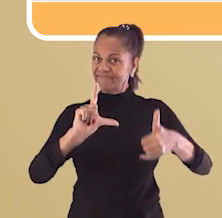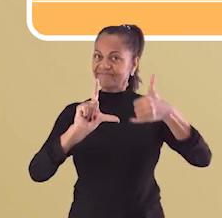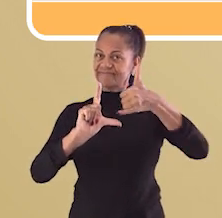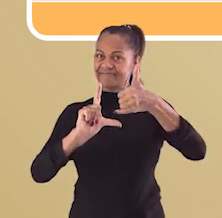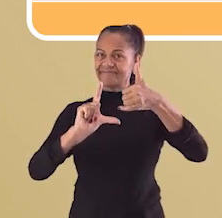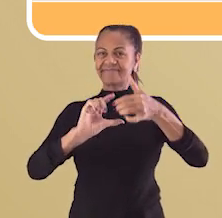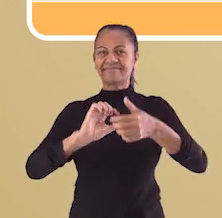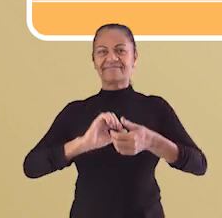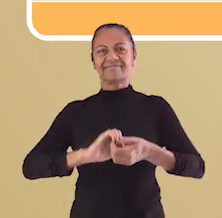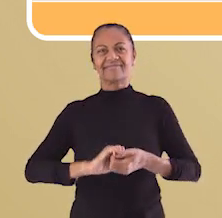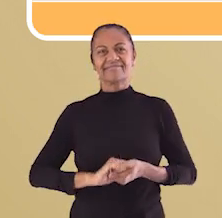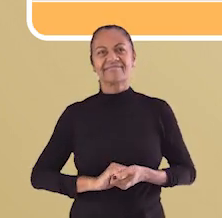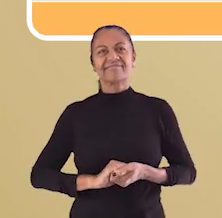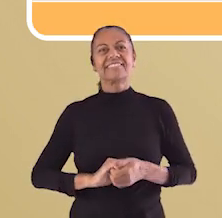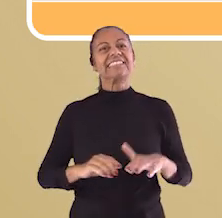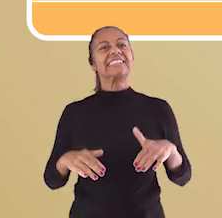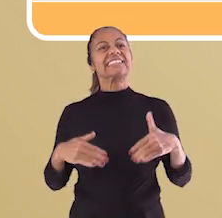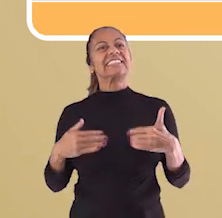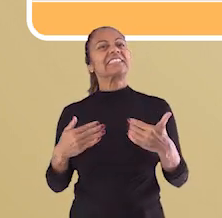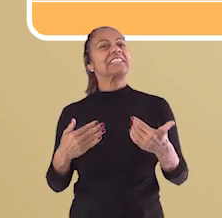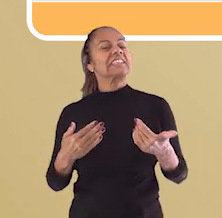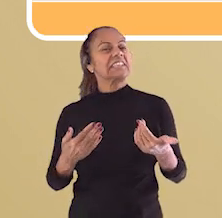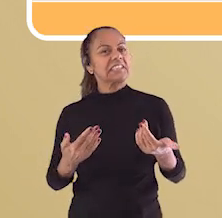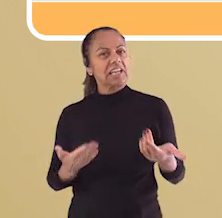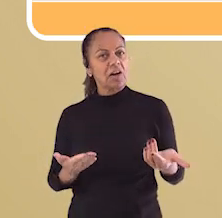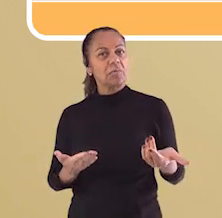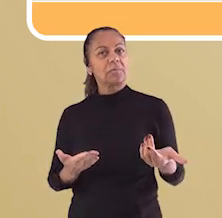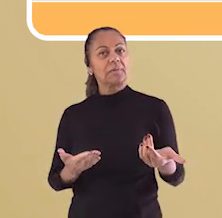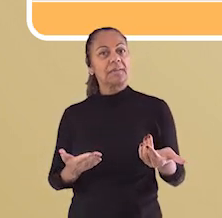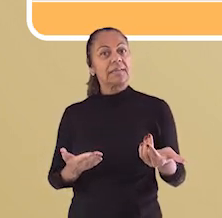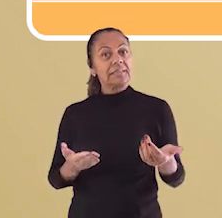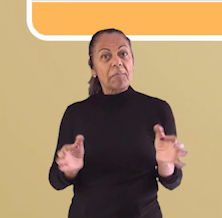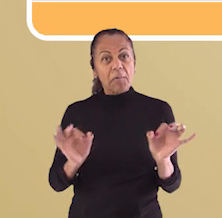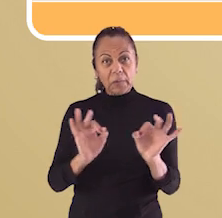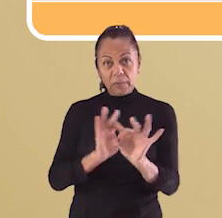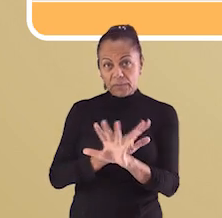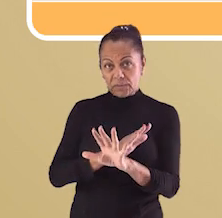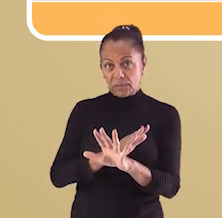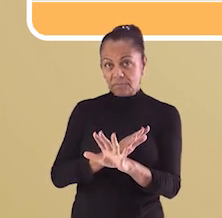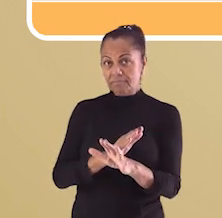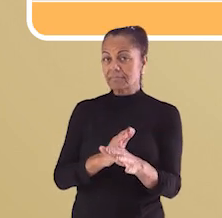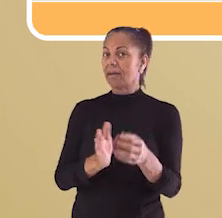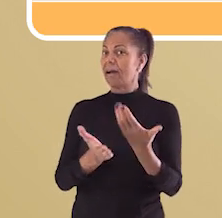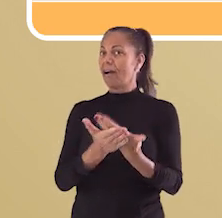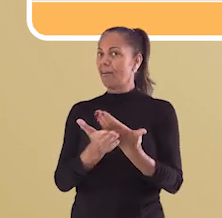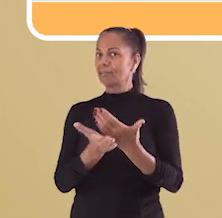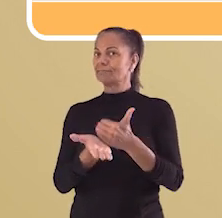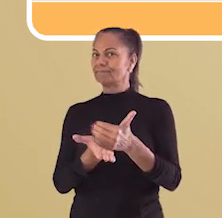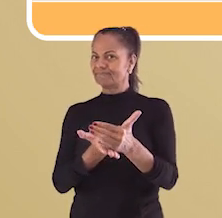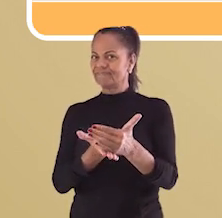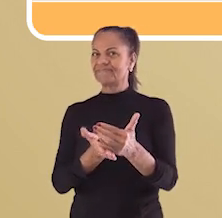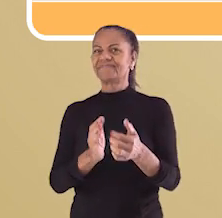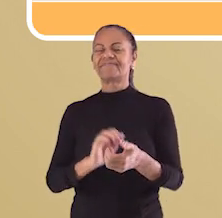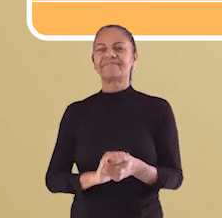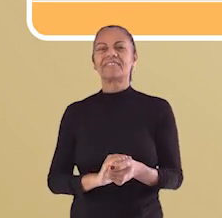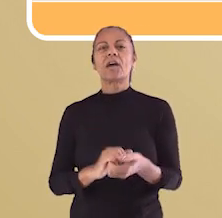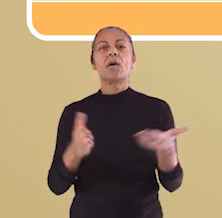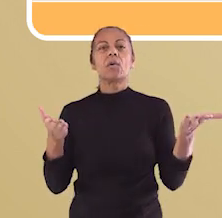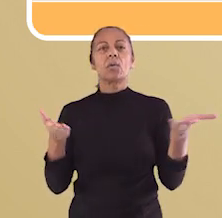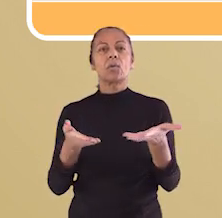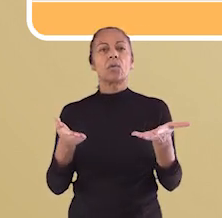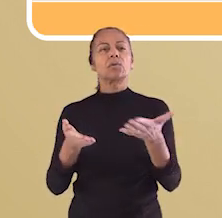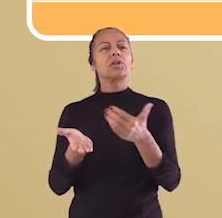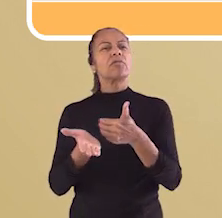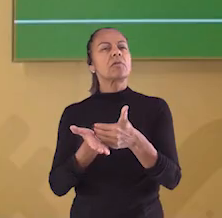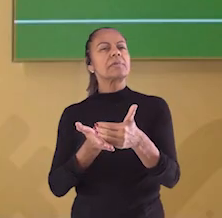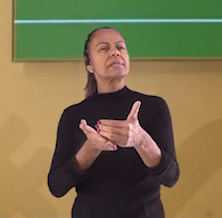seu celular para ele e marque sua presença aqui. Então, estudantes, se já estivermos prontos, bora